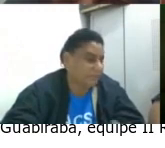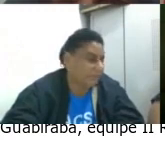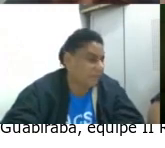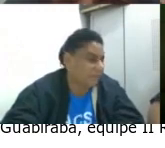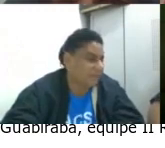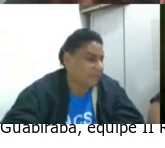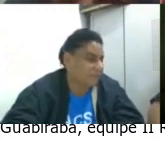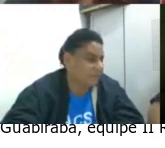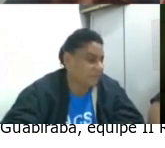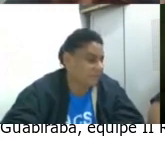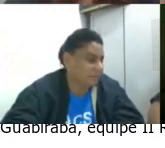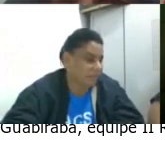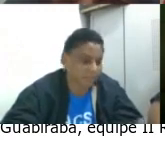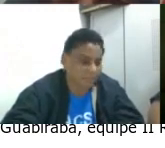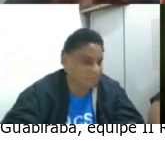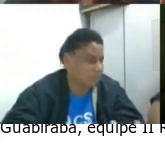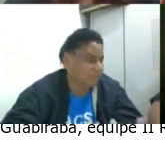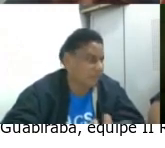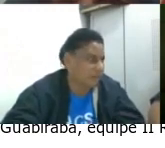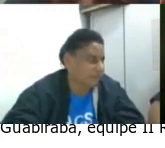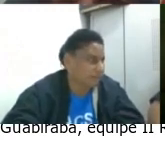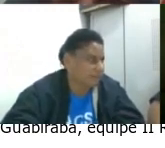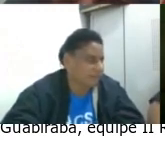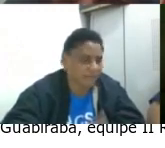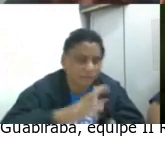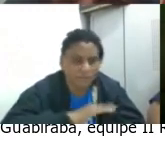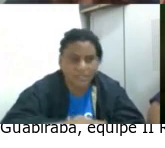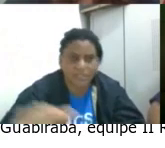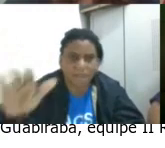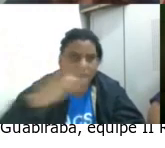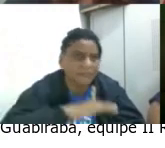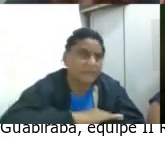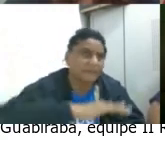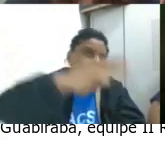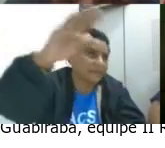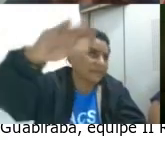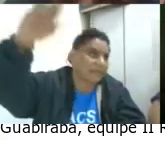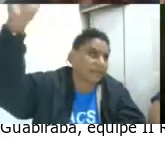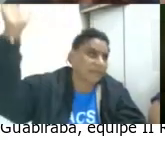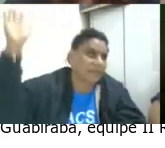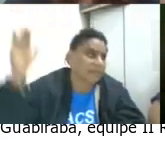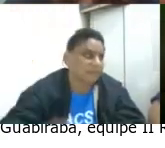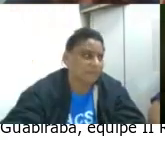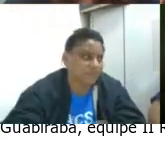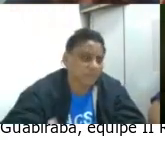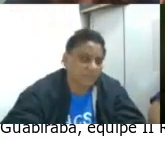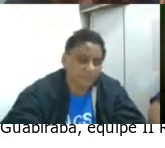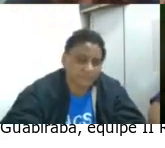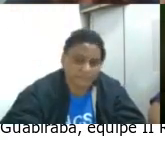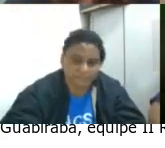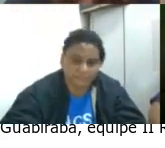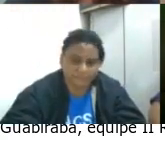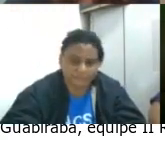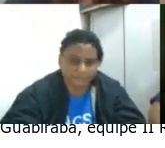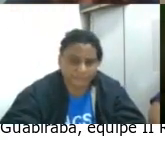a família e fazer essa troca de informações porque às vezes a gente acha que a gente está por estar ali orientando a gente